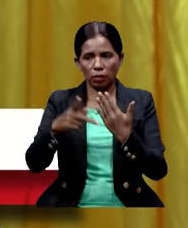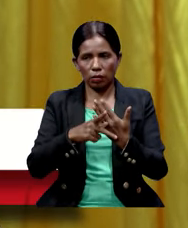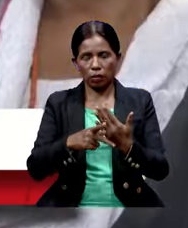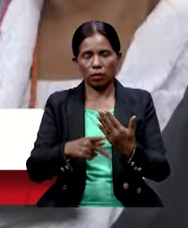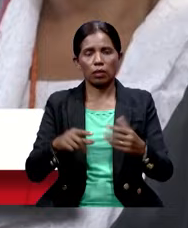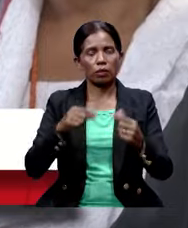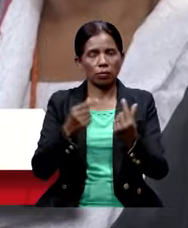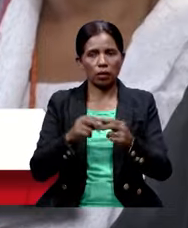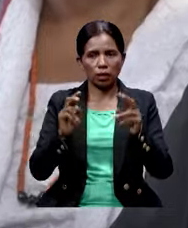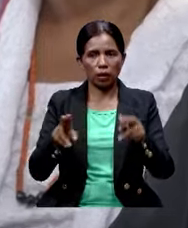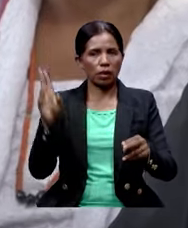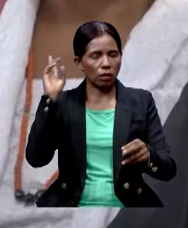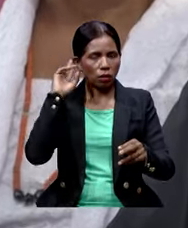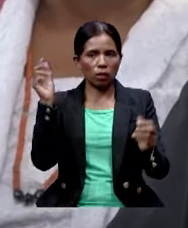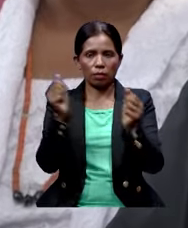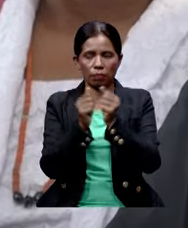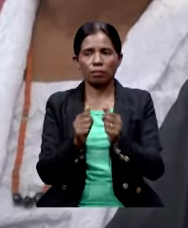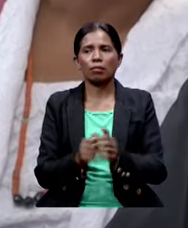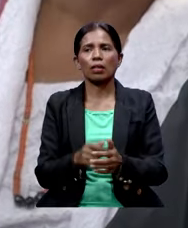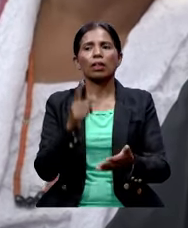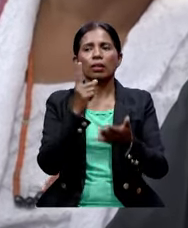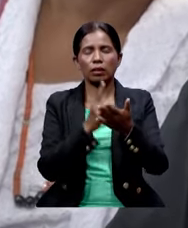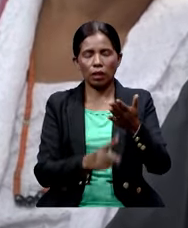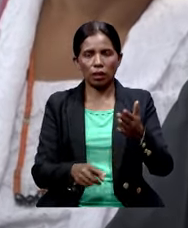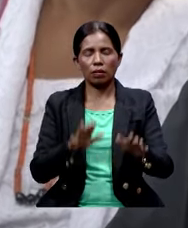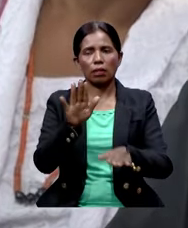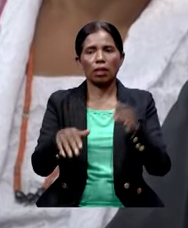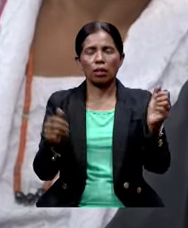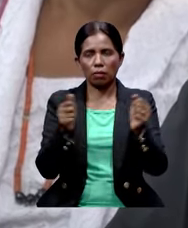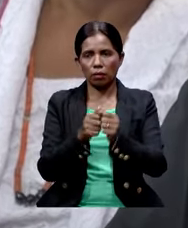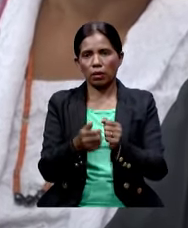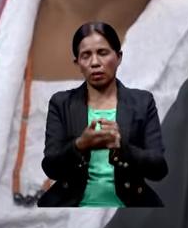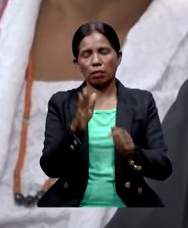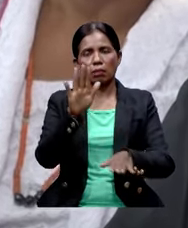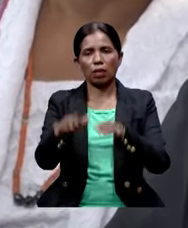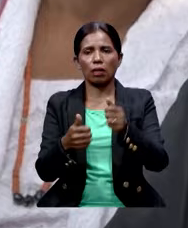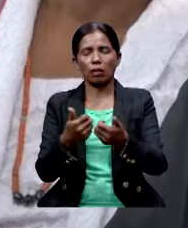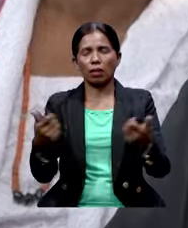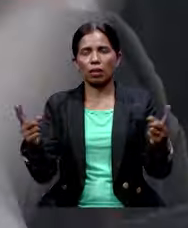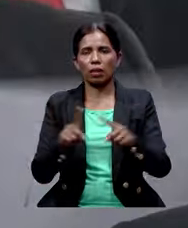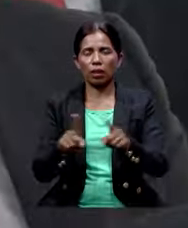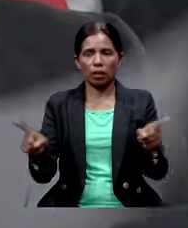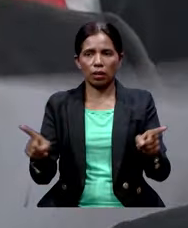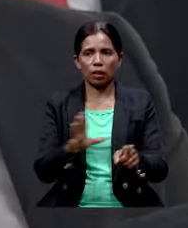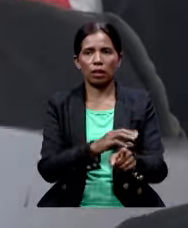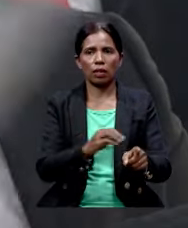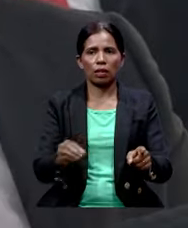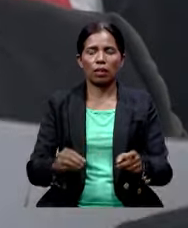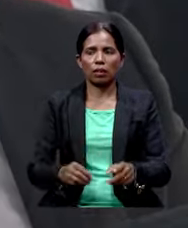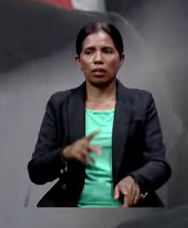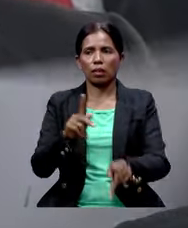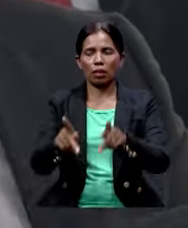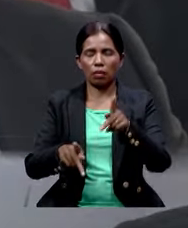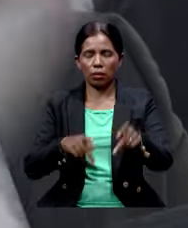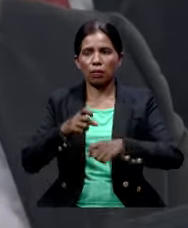mal. Se imi maclava muito, imi lau e da ida, laos imi manteros, povo nem